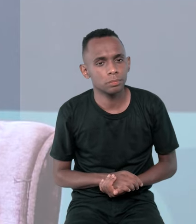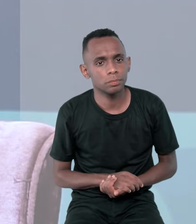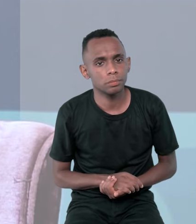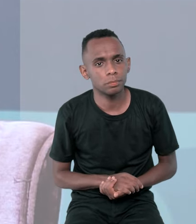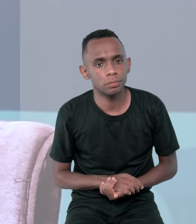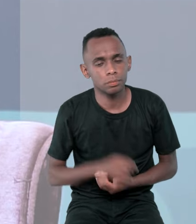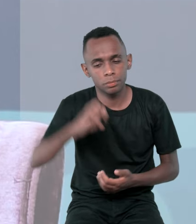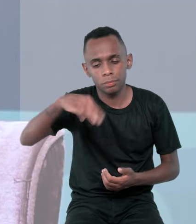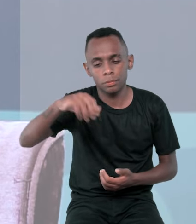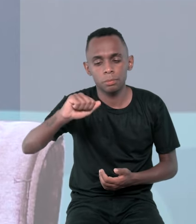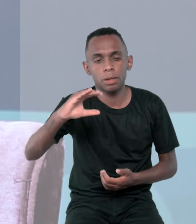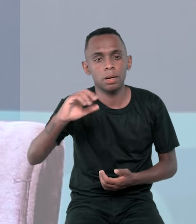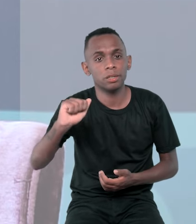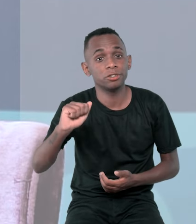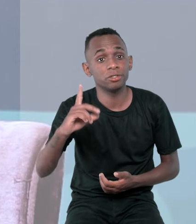O Machado de Assis...